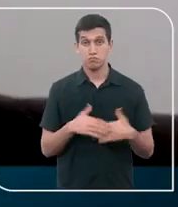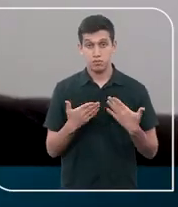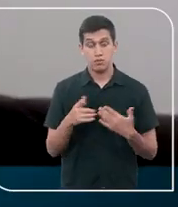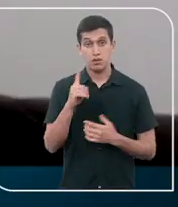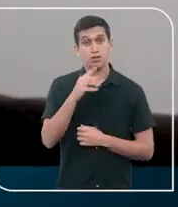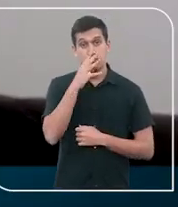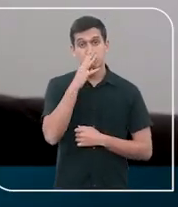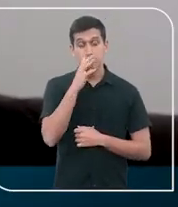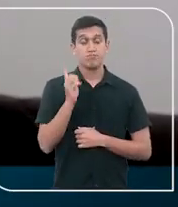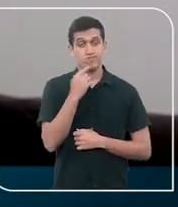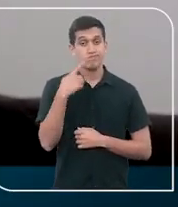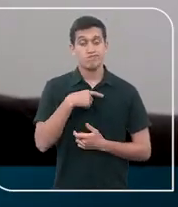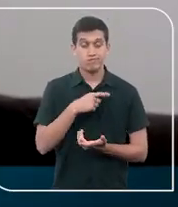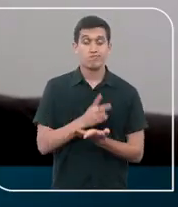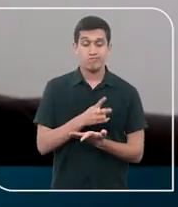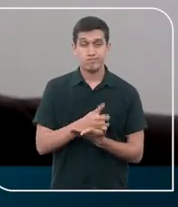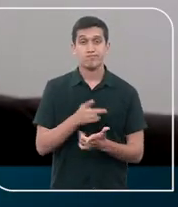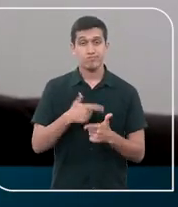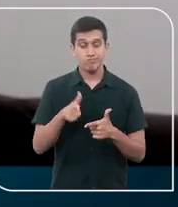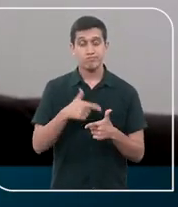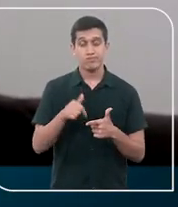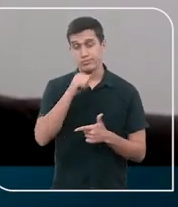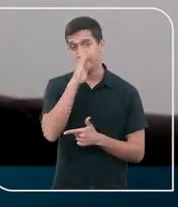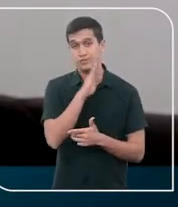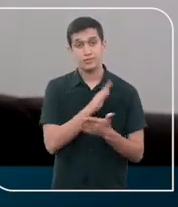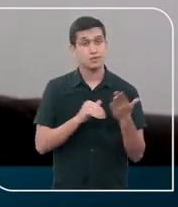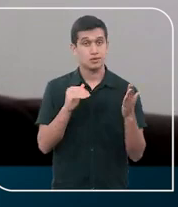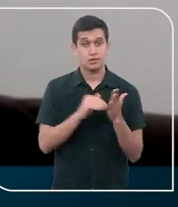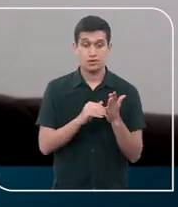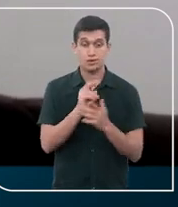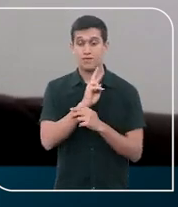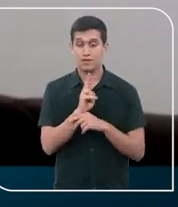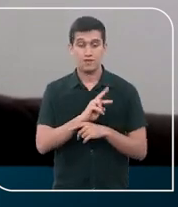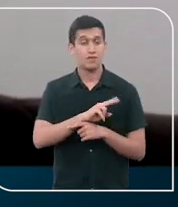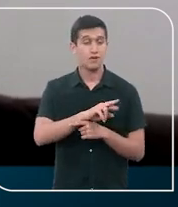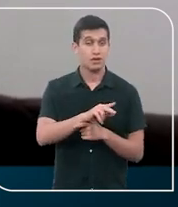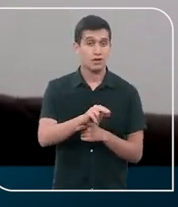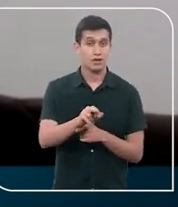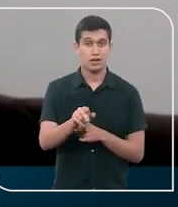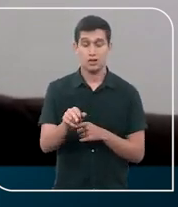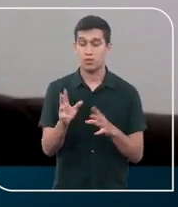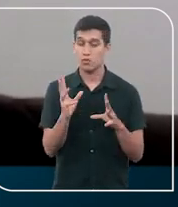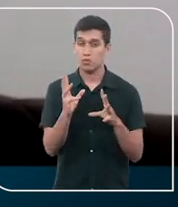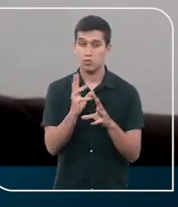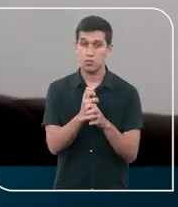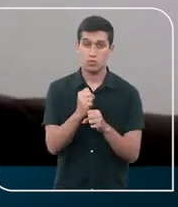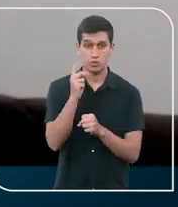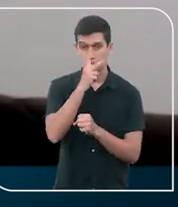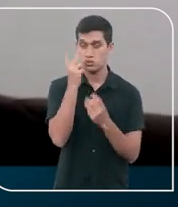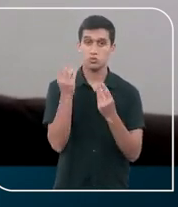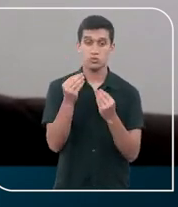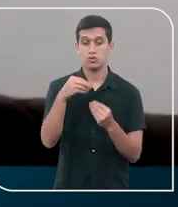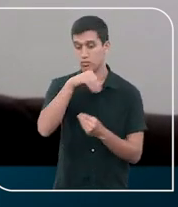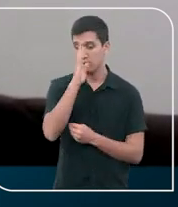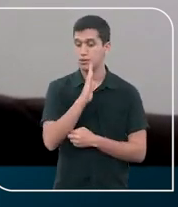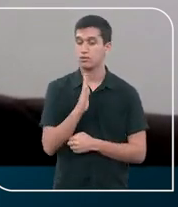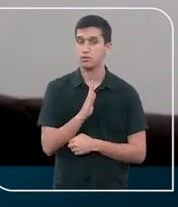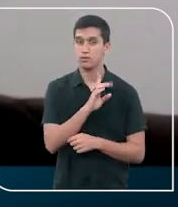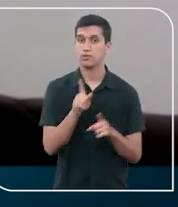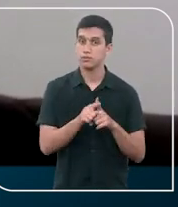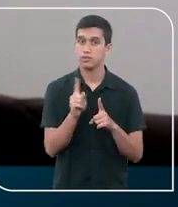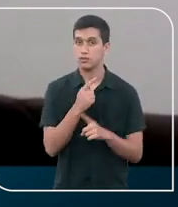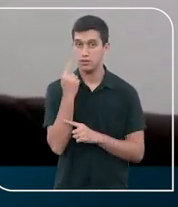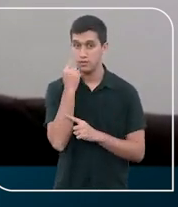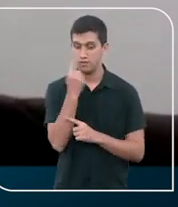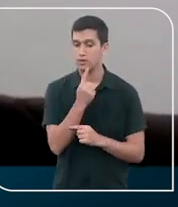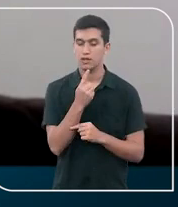gente ainda tem problemas aí por todo o Brasil, né? Acompanhando tantas dezenas de pessoas por todo o Brasil. A gente vê também esse